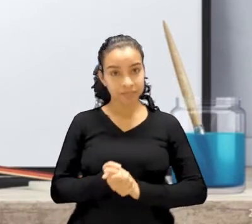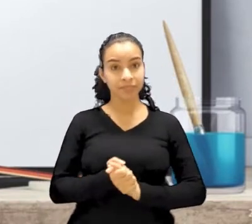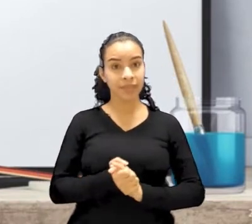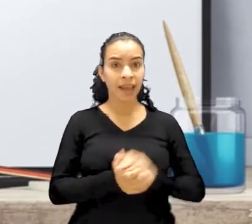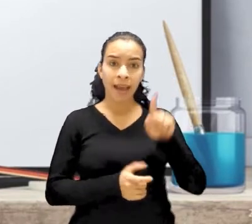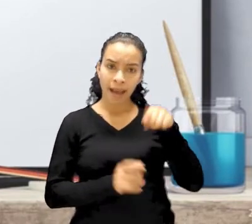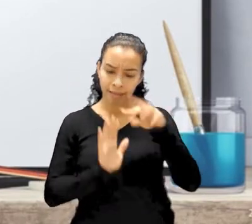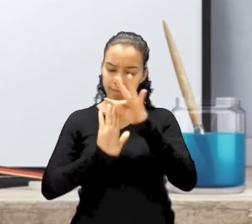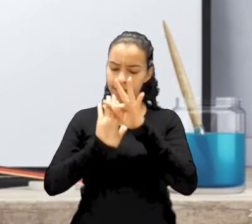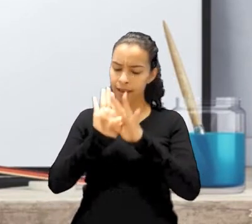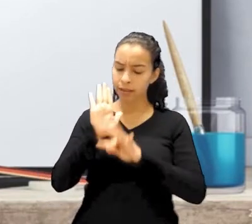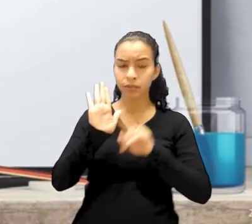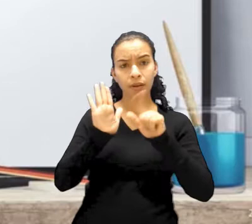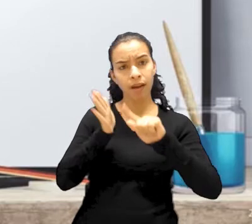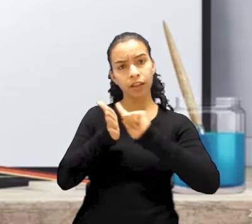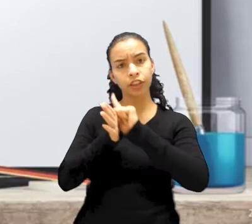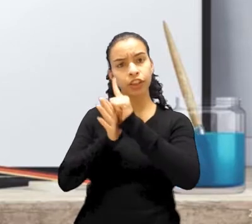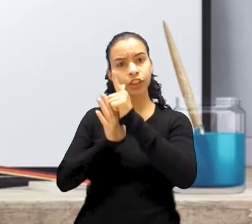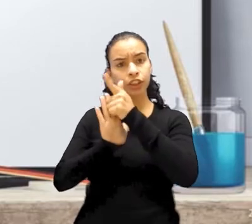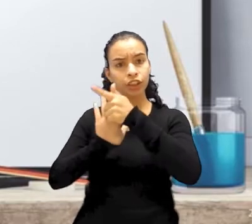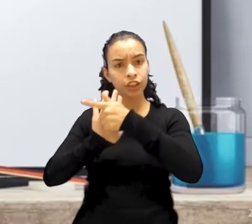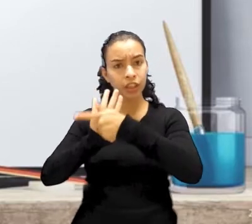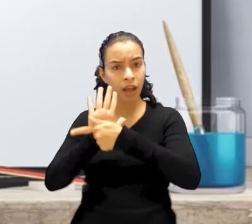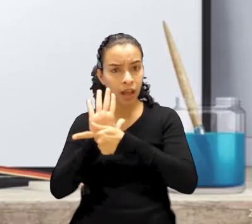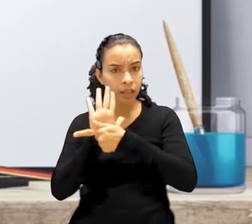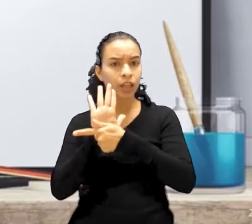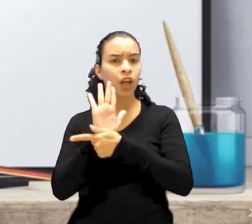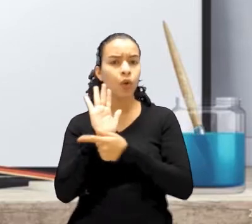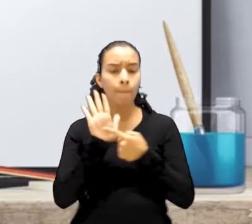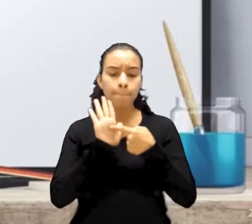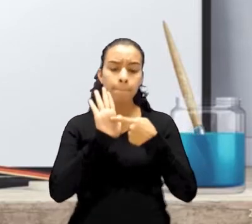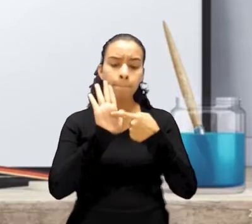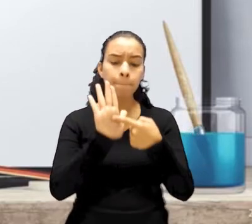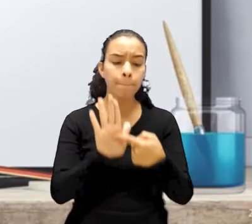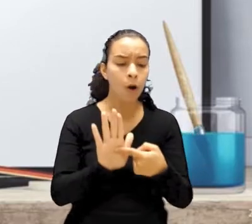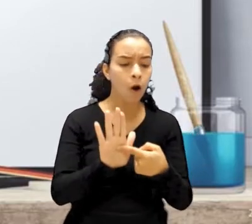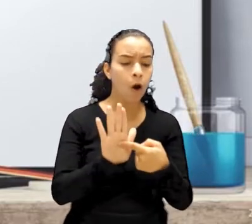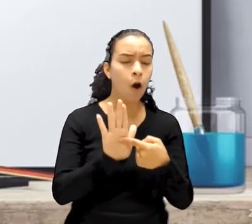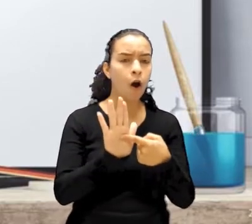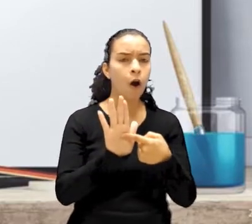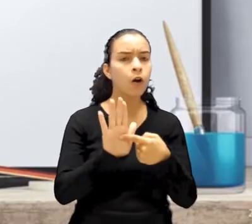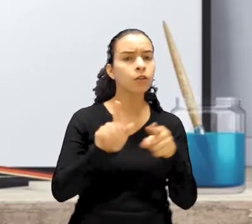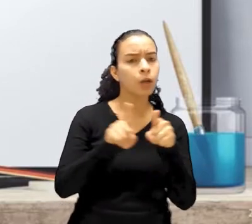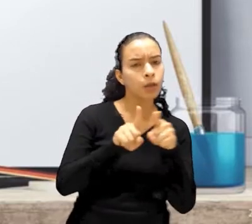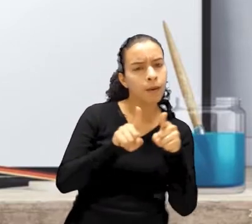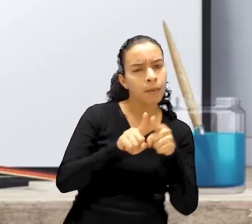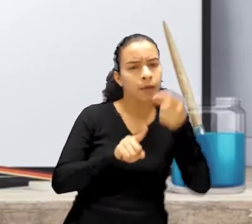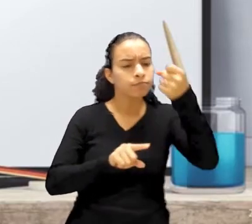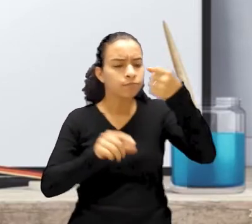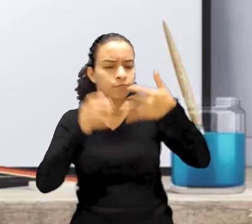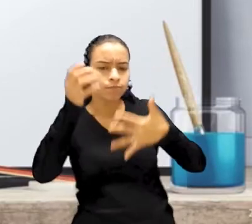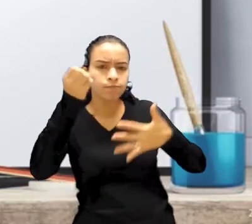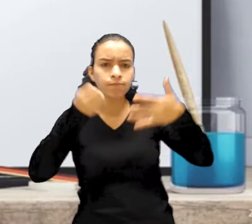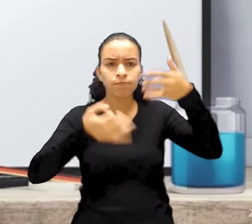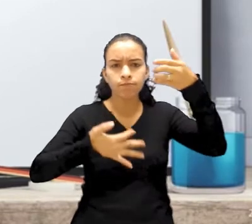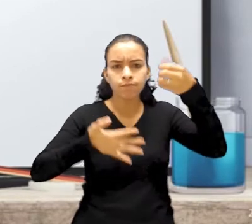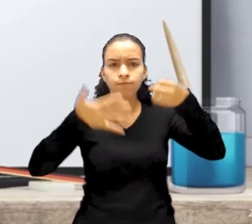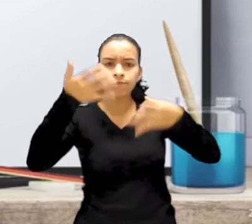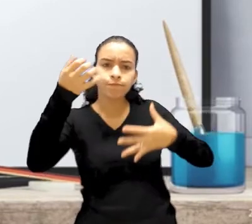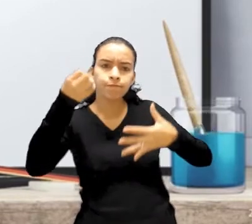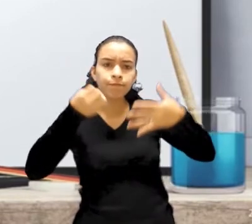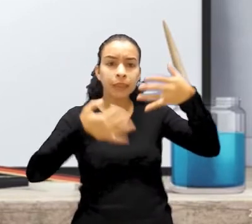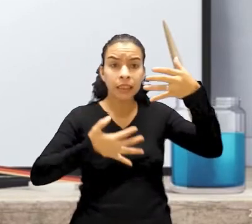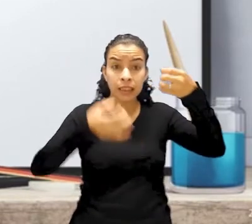Esse gênero, ele é predominantemente expositivo e argumentativo, pois nele